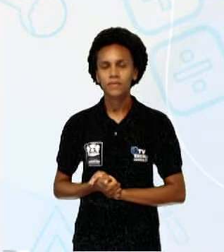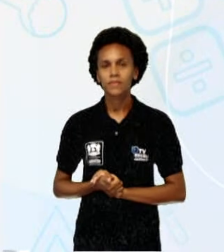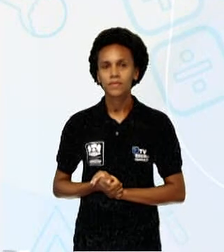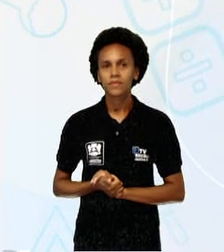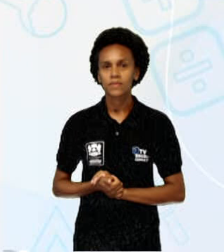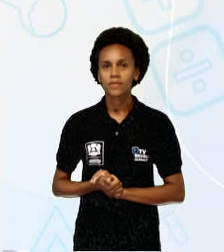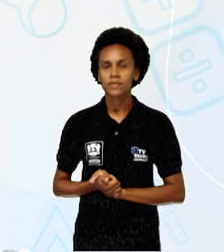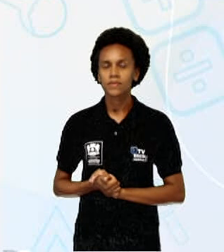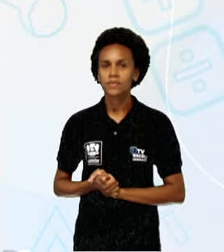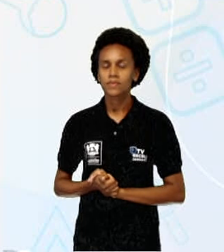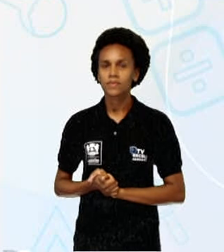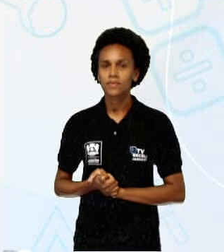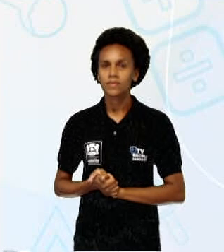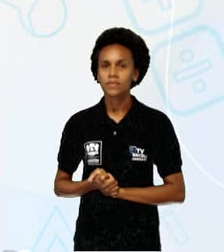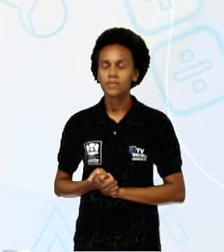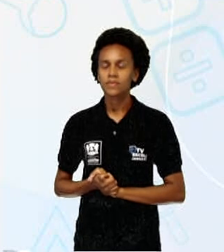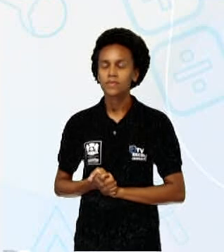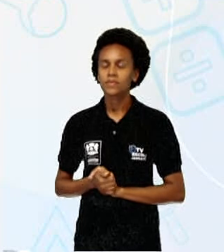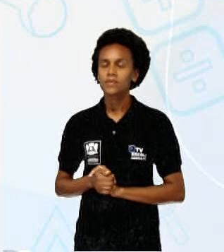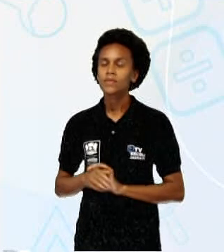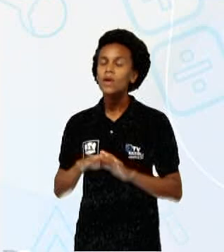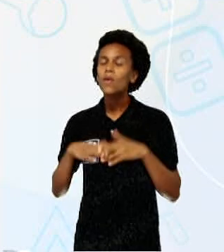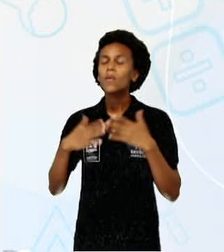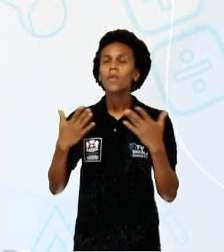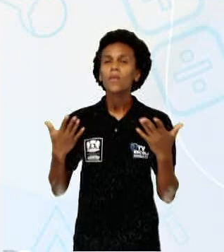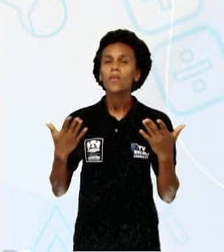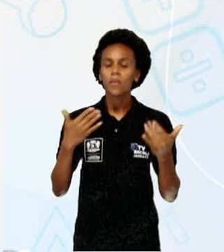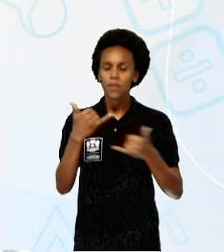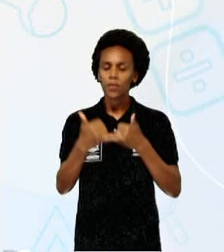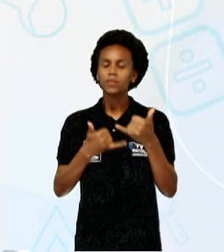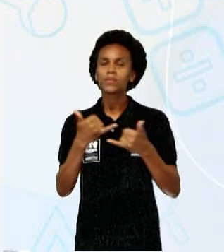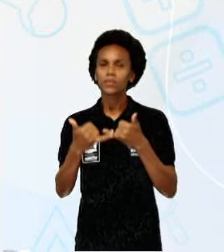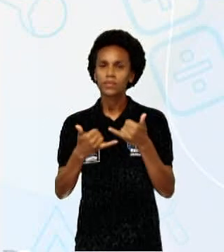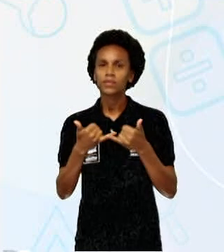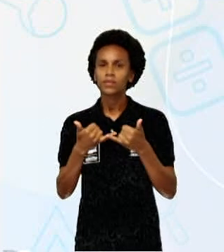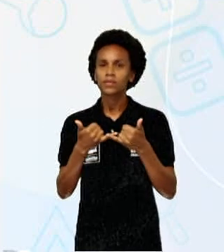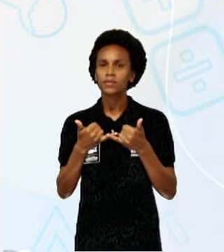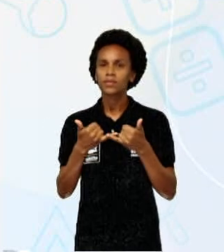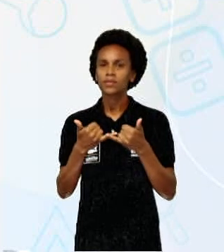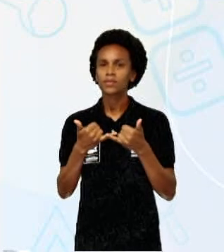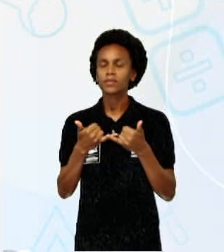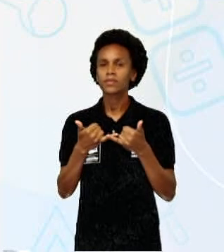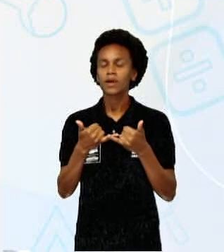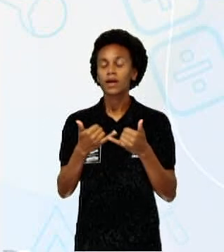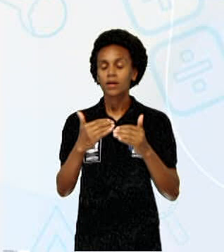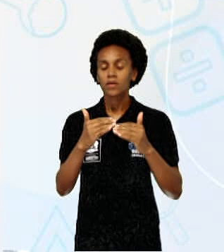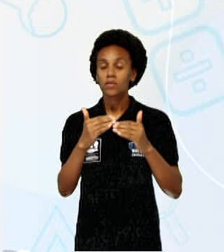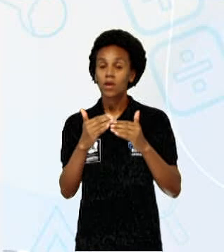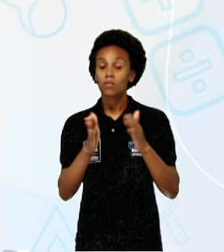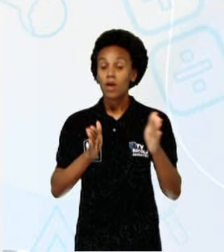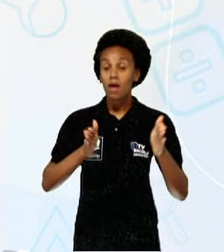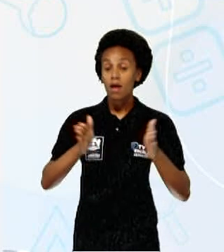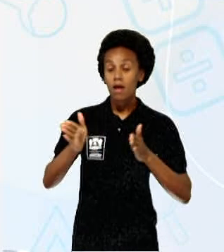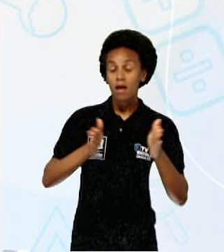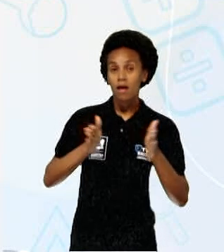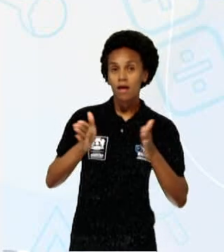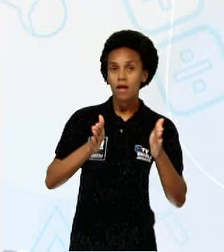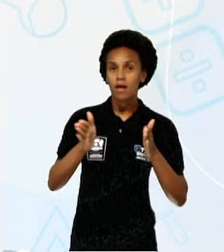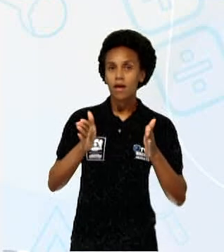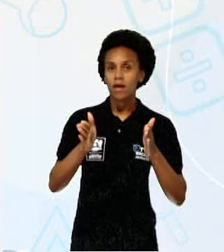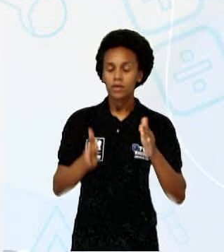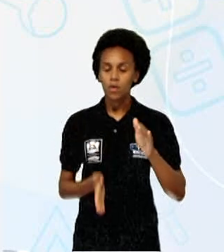o que brinquedos estão entre os robôs e as petecas Olha só